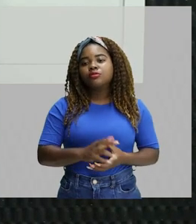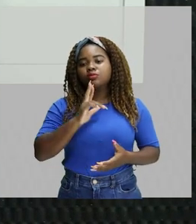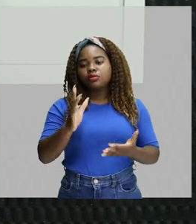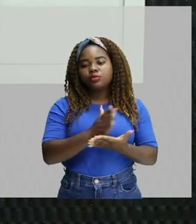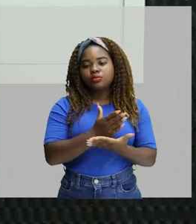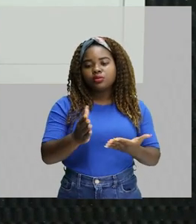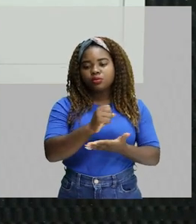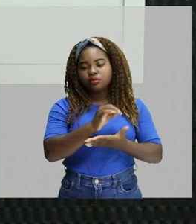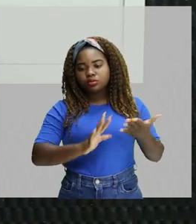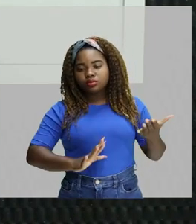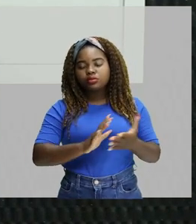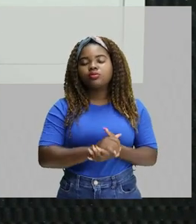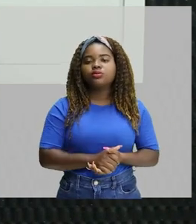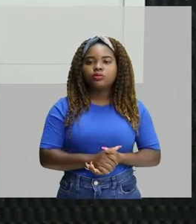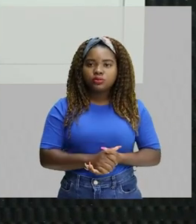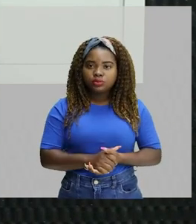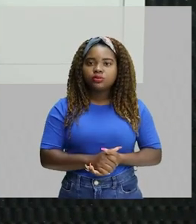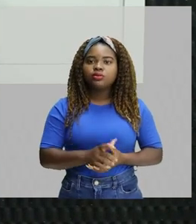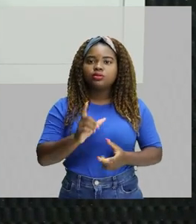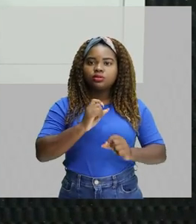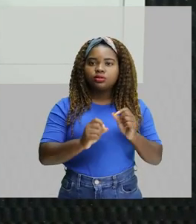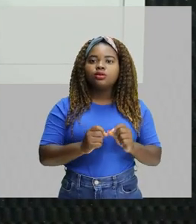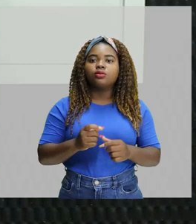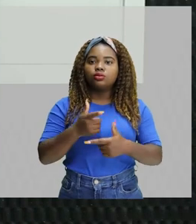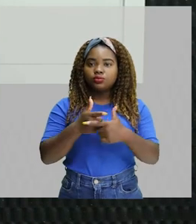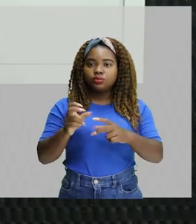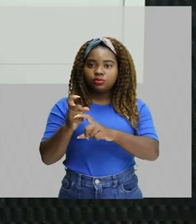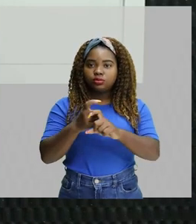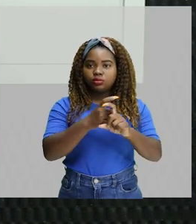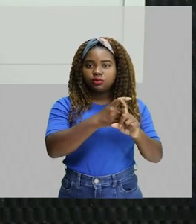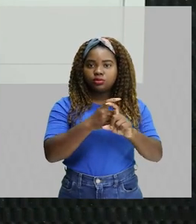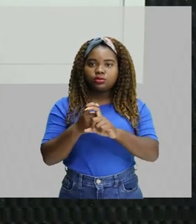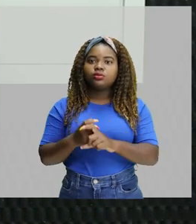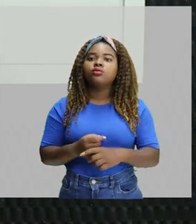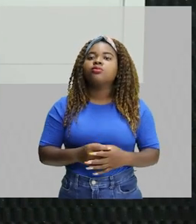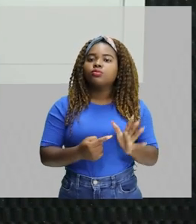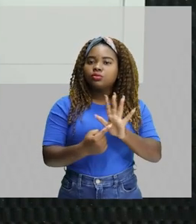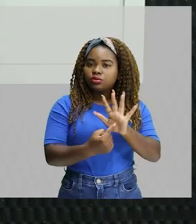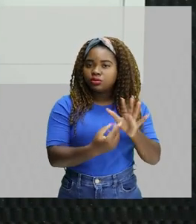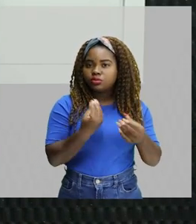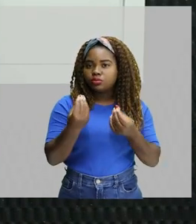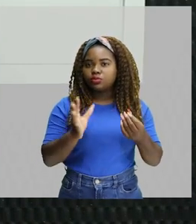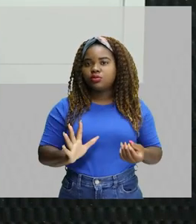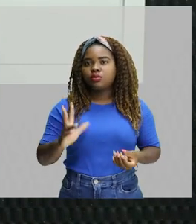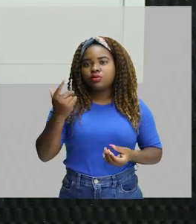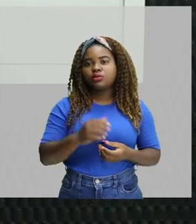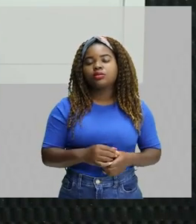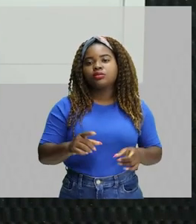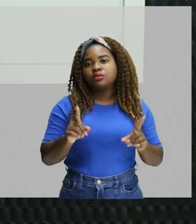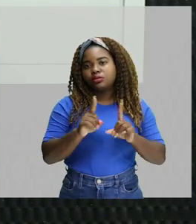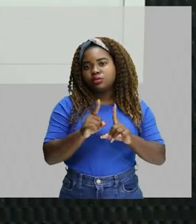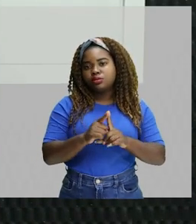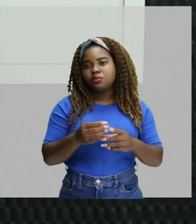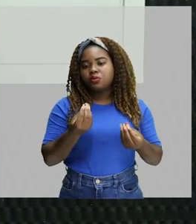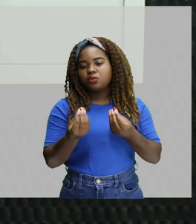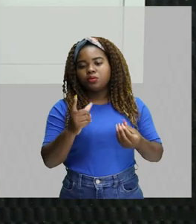problemas né resolvemos exercícios envolvendo divisão de polinômio mostramos de novo Como é que faz uma divisão mostramos como